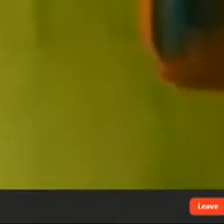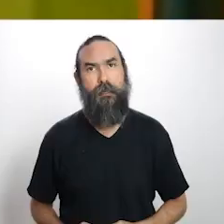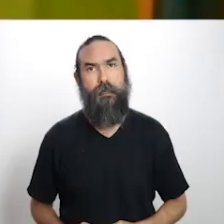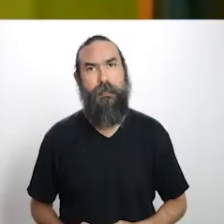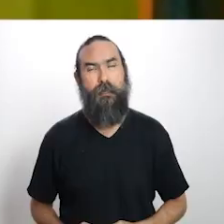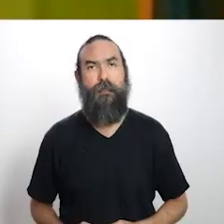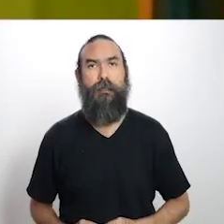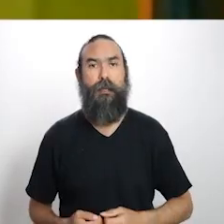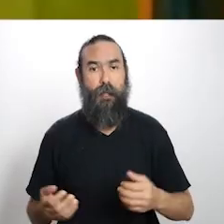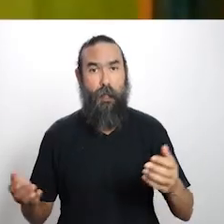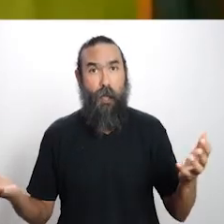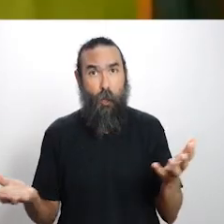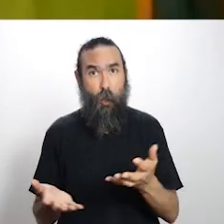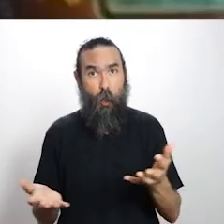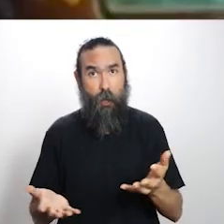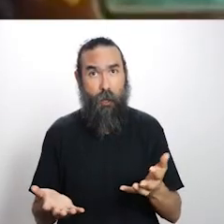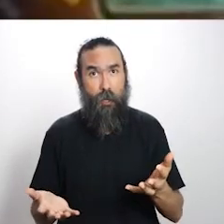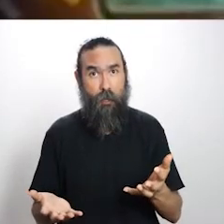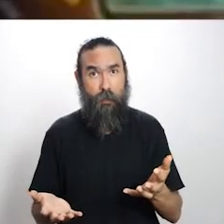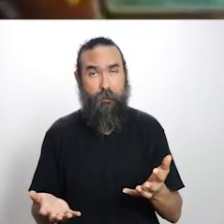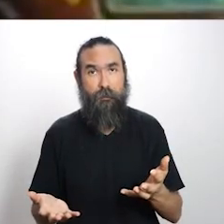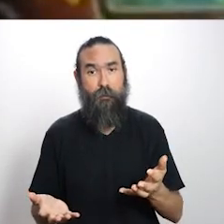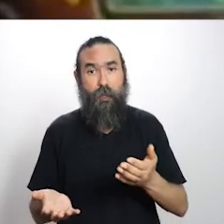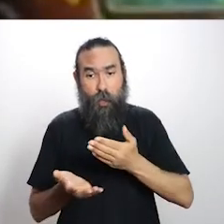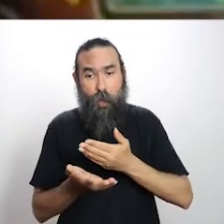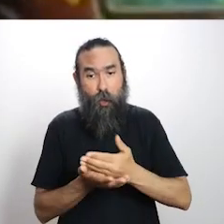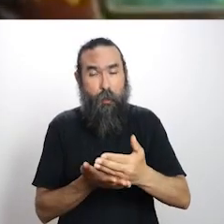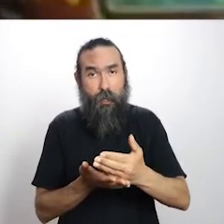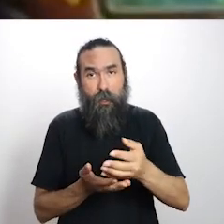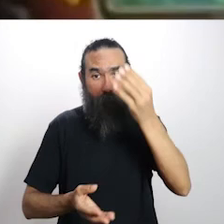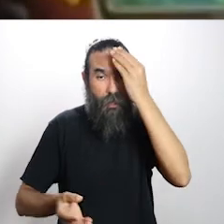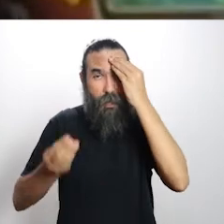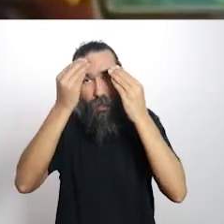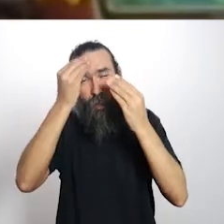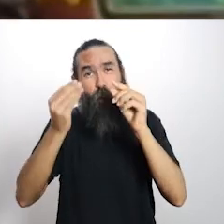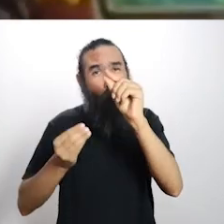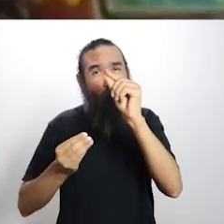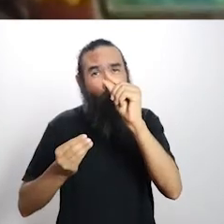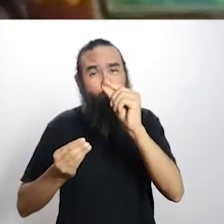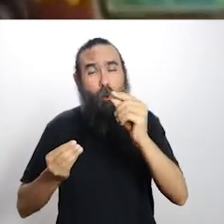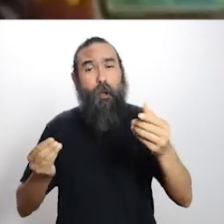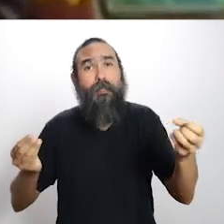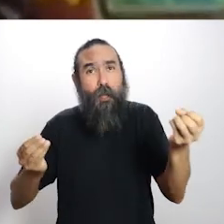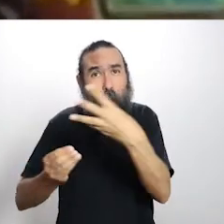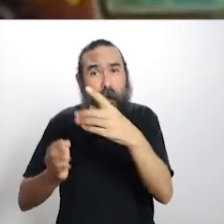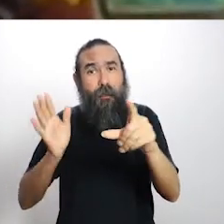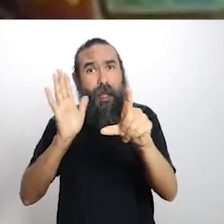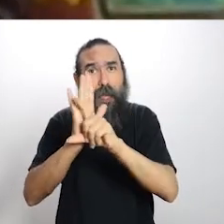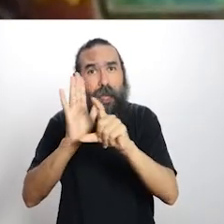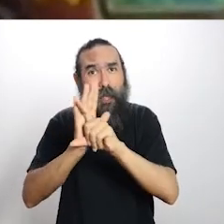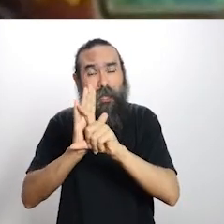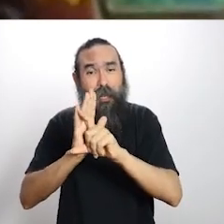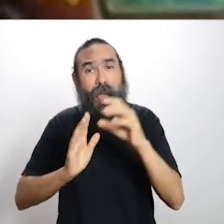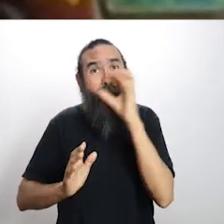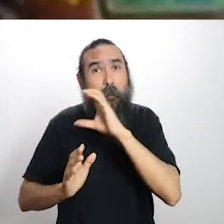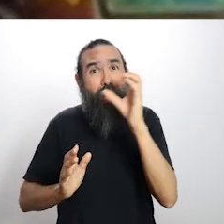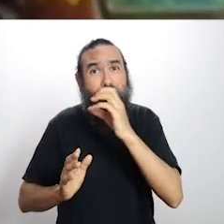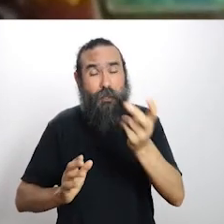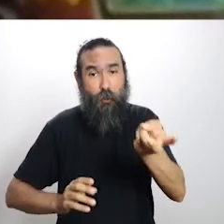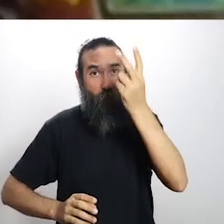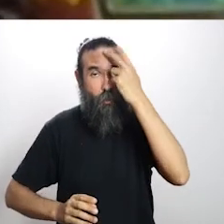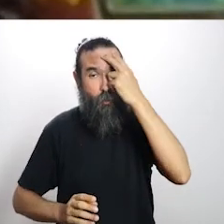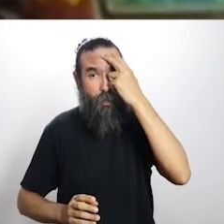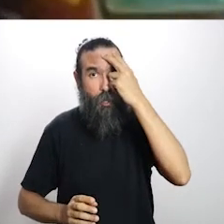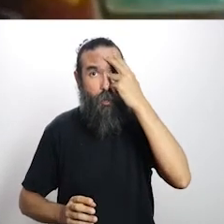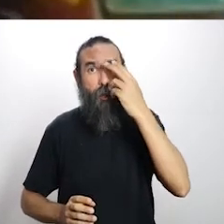A gente vai passar agora para a gente começar a entender um pouco o que é essa lei de emergência cultural para a Cris Ramírez, que